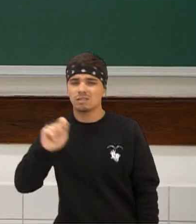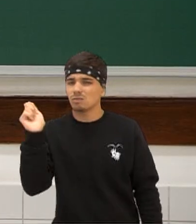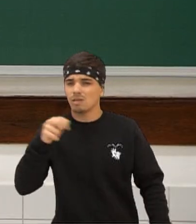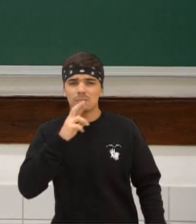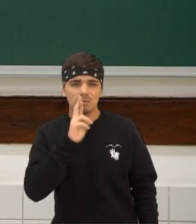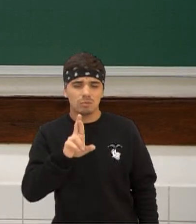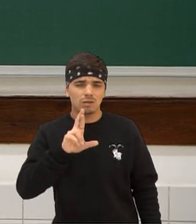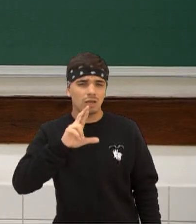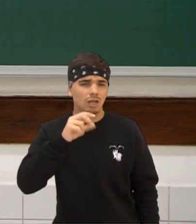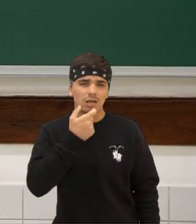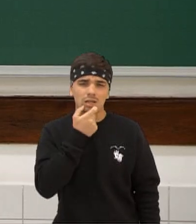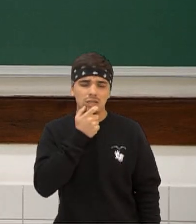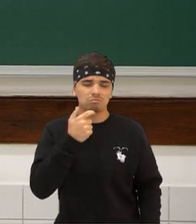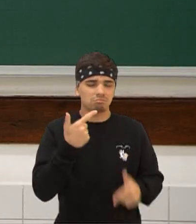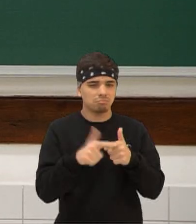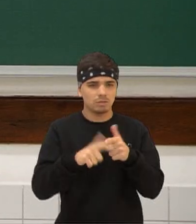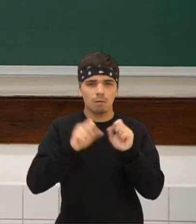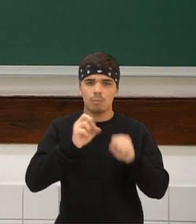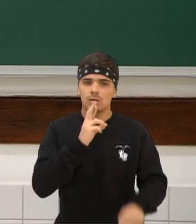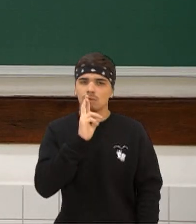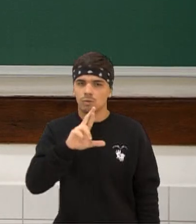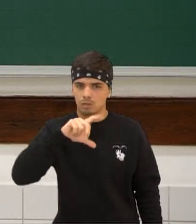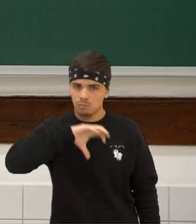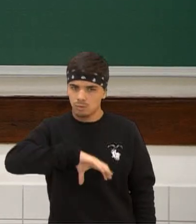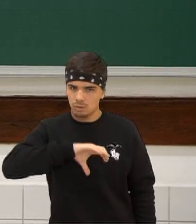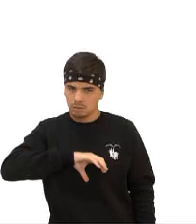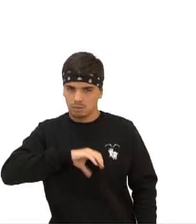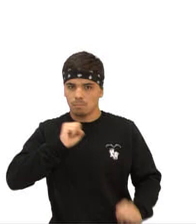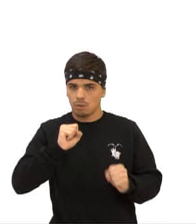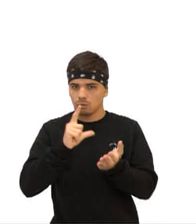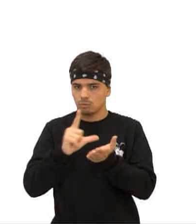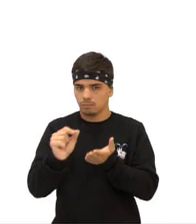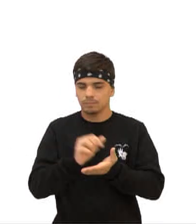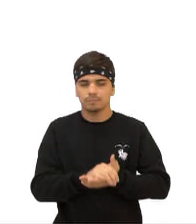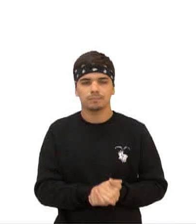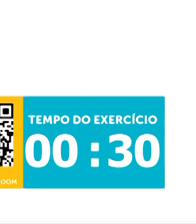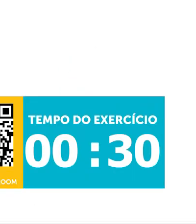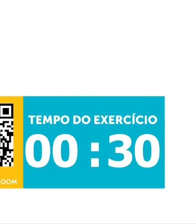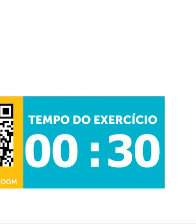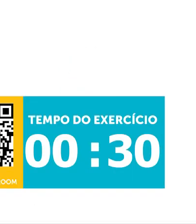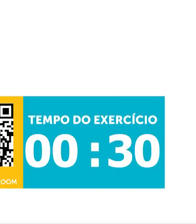consegue responder em inglês não tem problema responde em português vamos lá